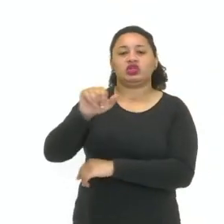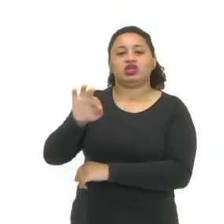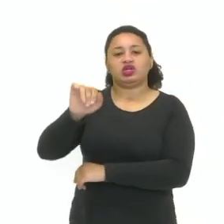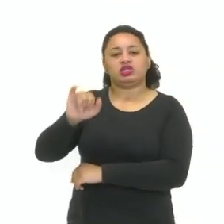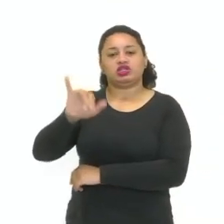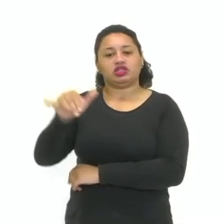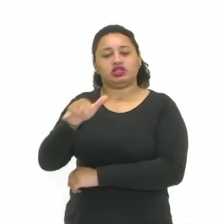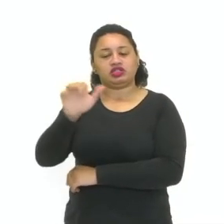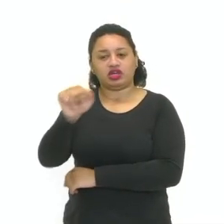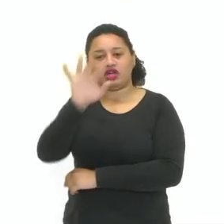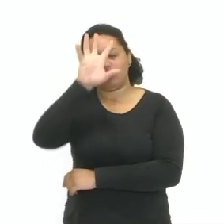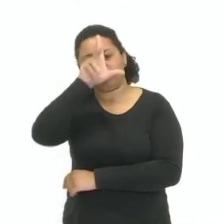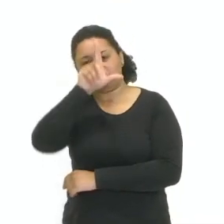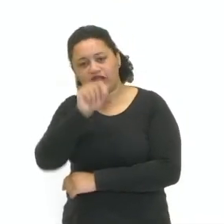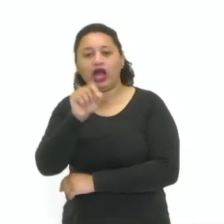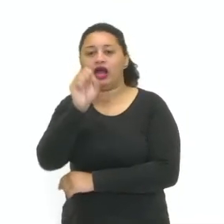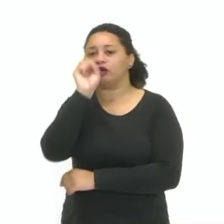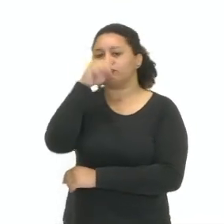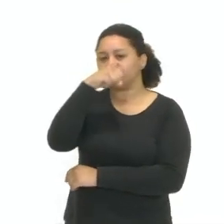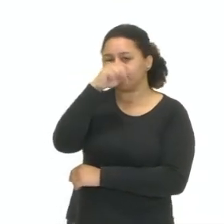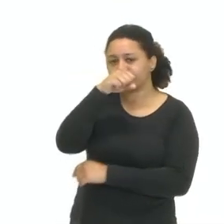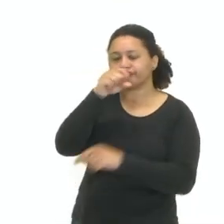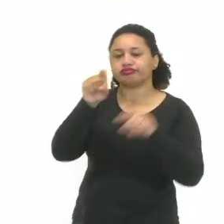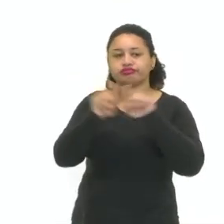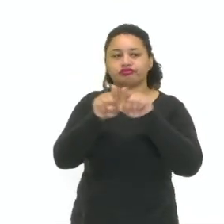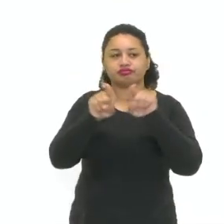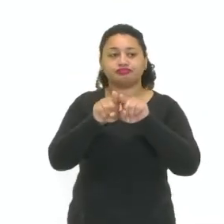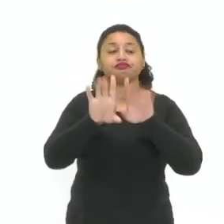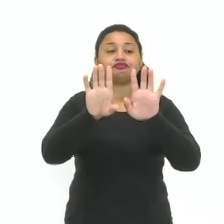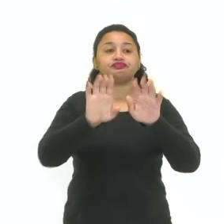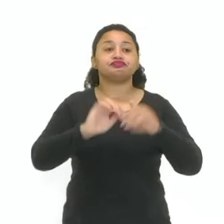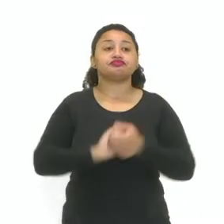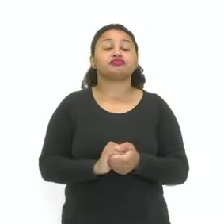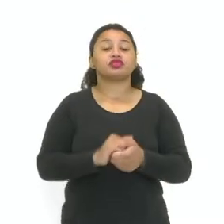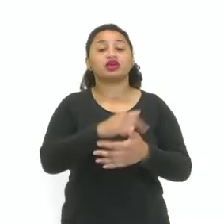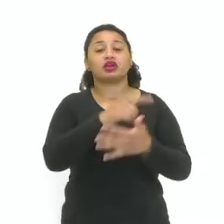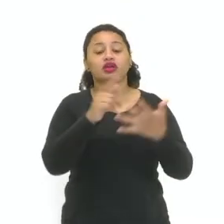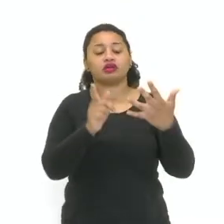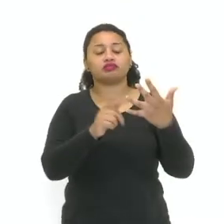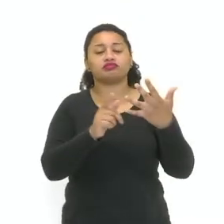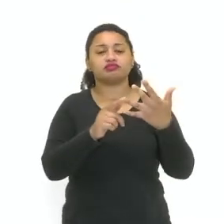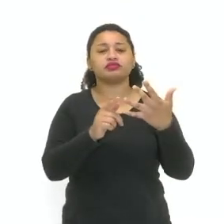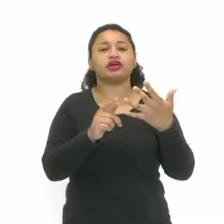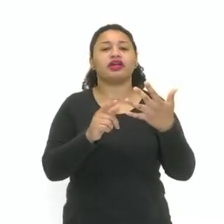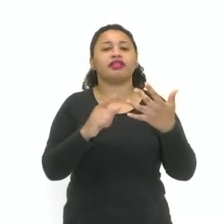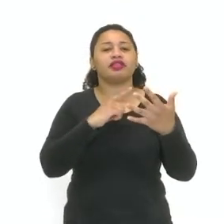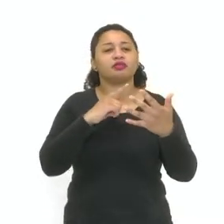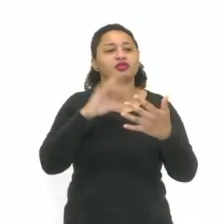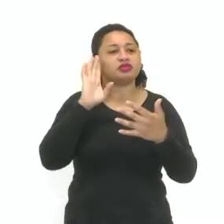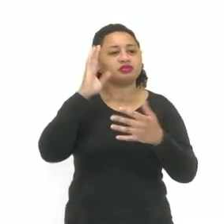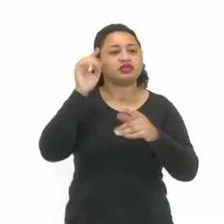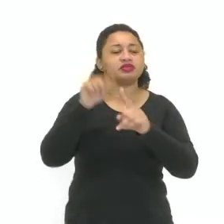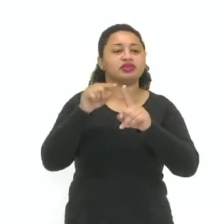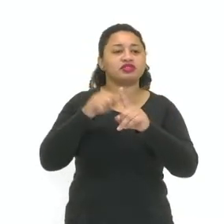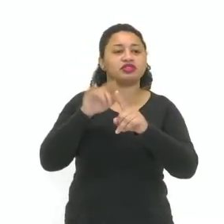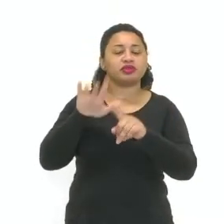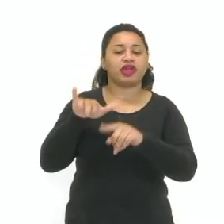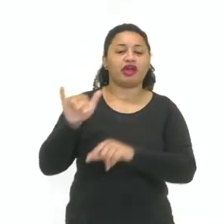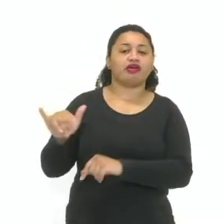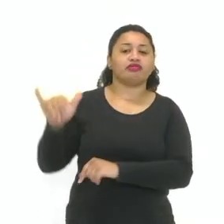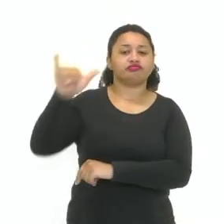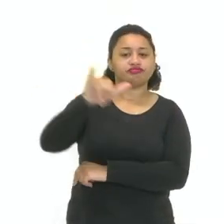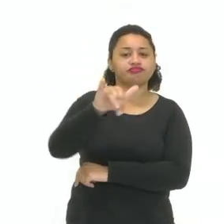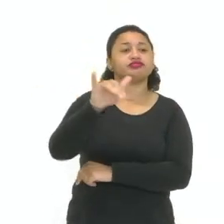suínos. Muito bem, e aqui temos um mapa dos principais tipos de transporte aeroviários. Tem os